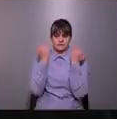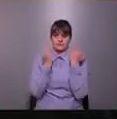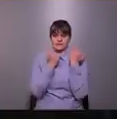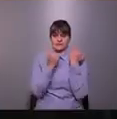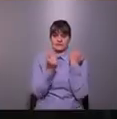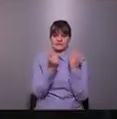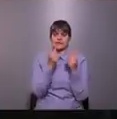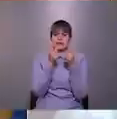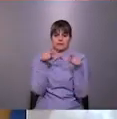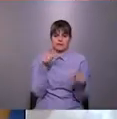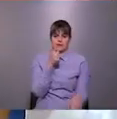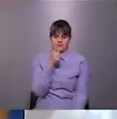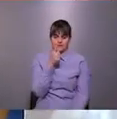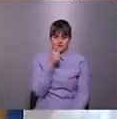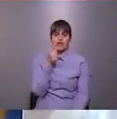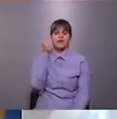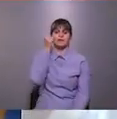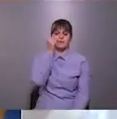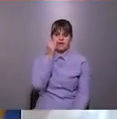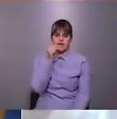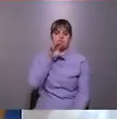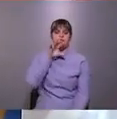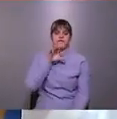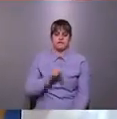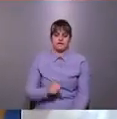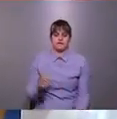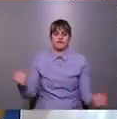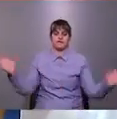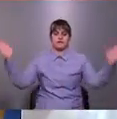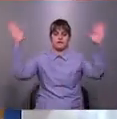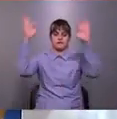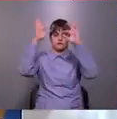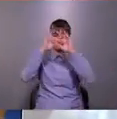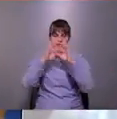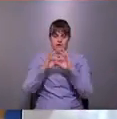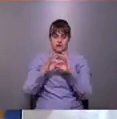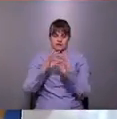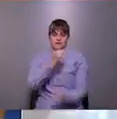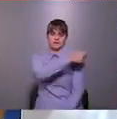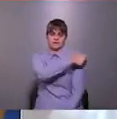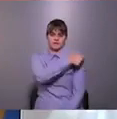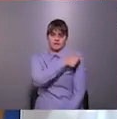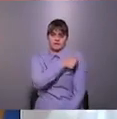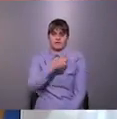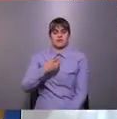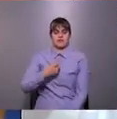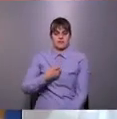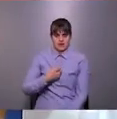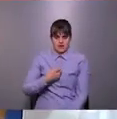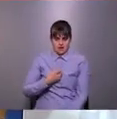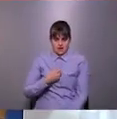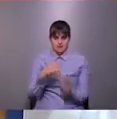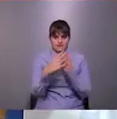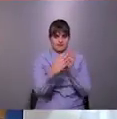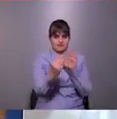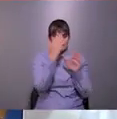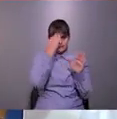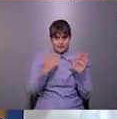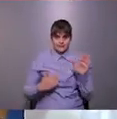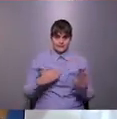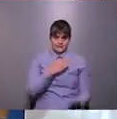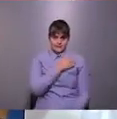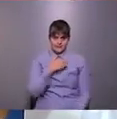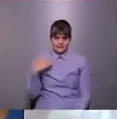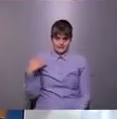In nomine Patris et Filii et Spiritus Sancti.